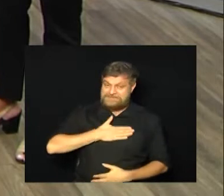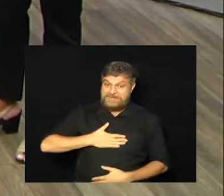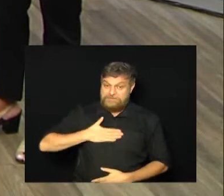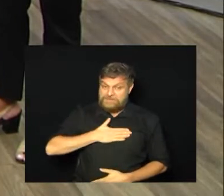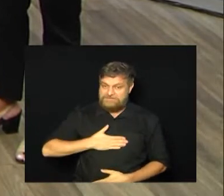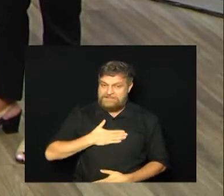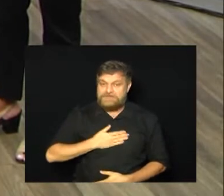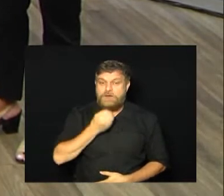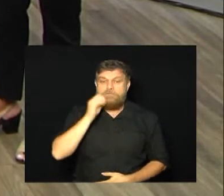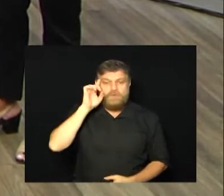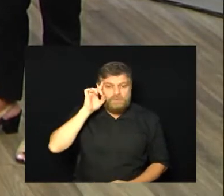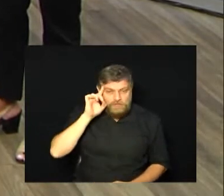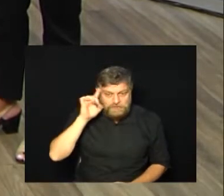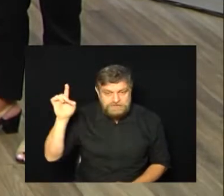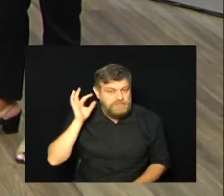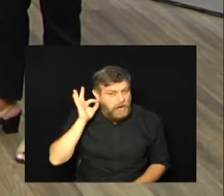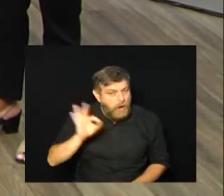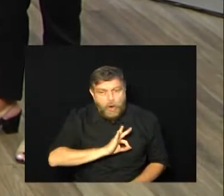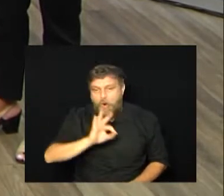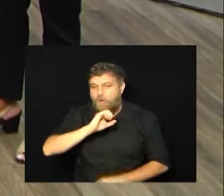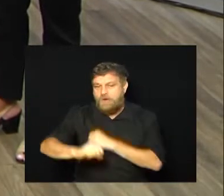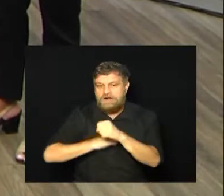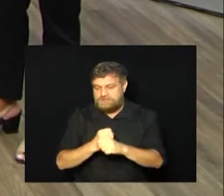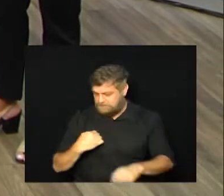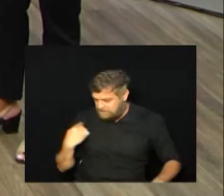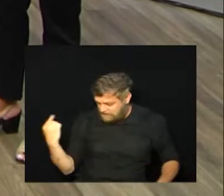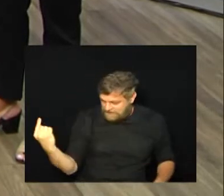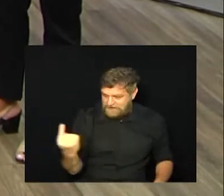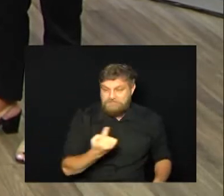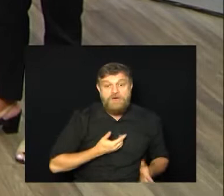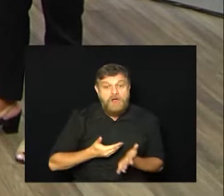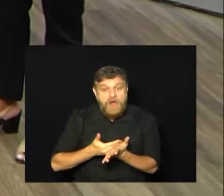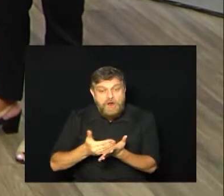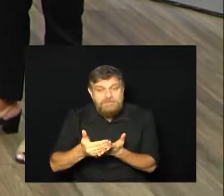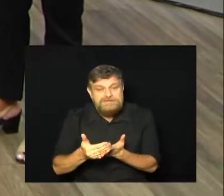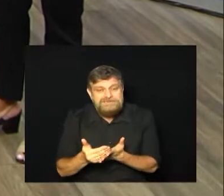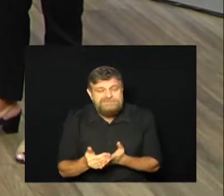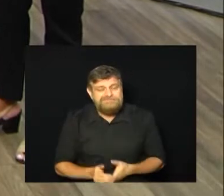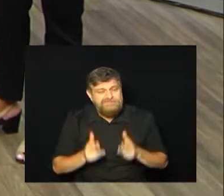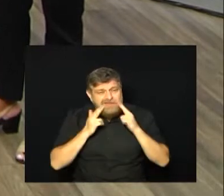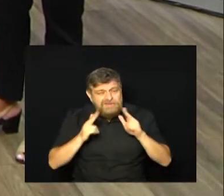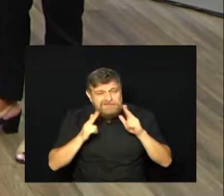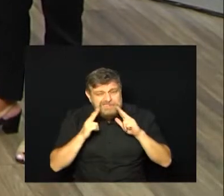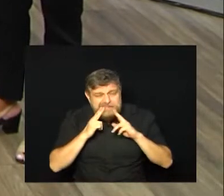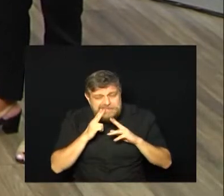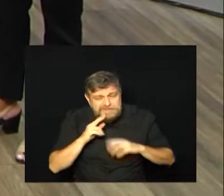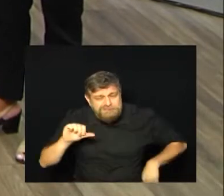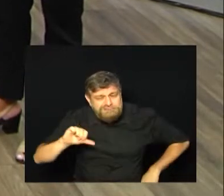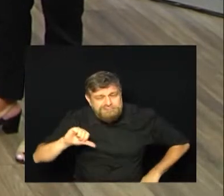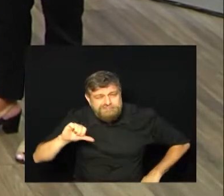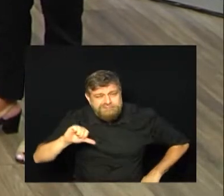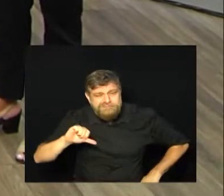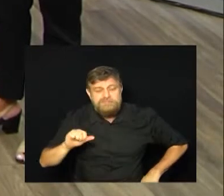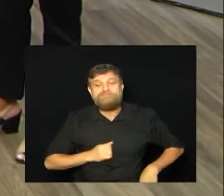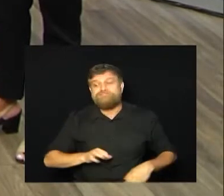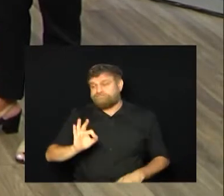bem-vinda. Bom dia, ótimo ano para nós. Mas você já começa com uma notícia que não é muito boa, né?